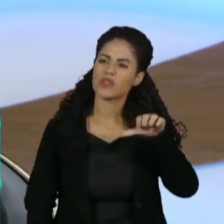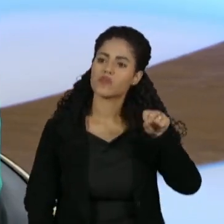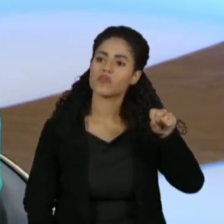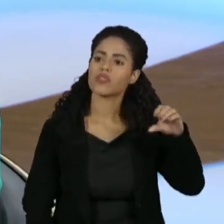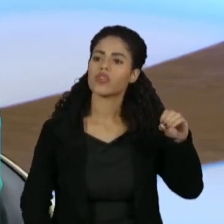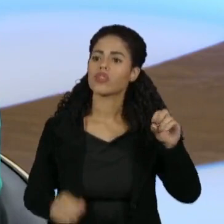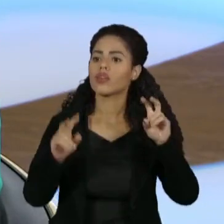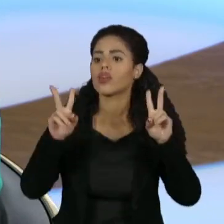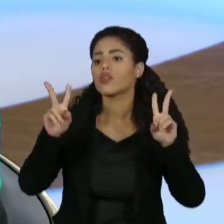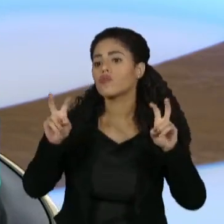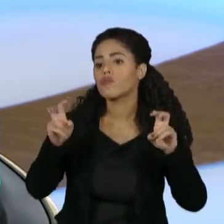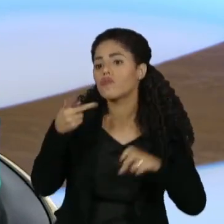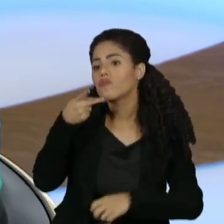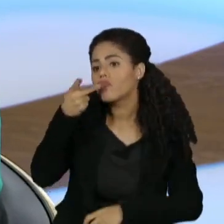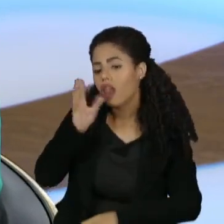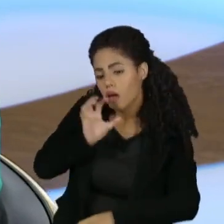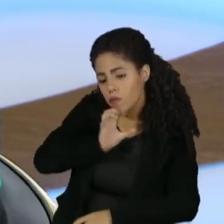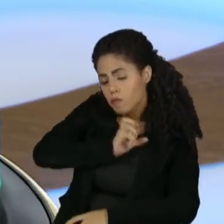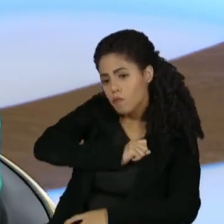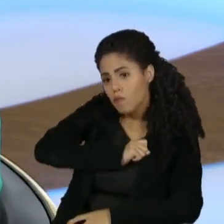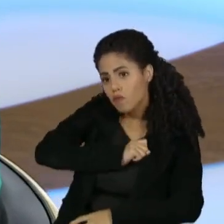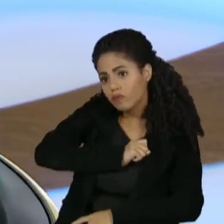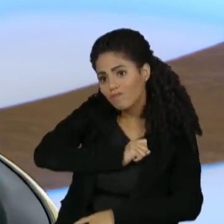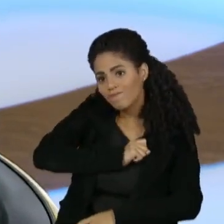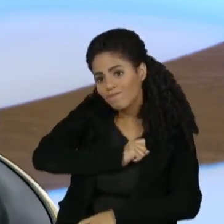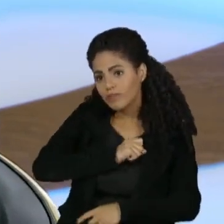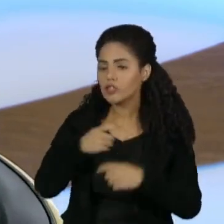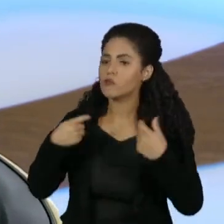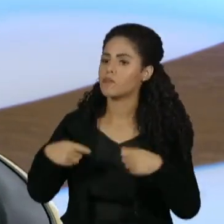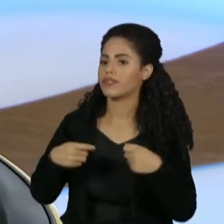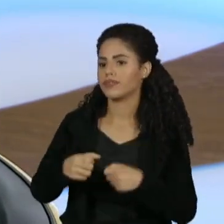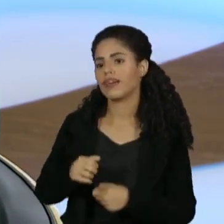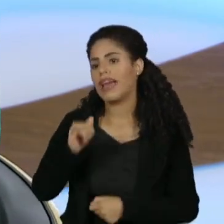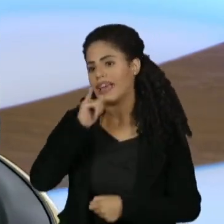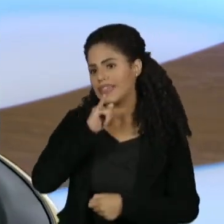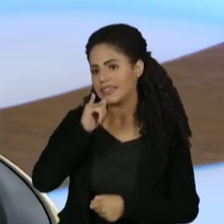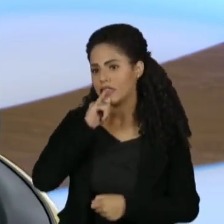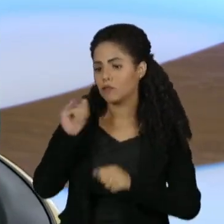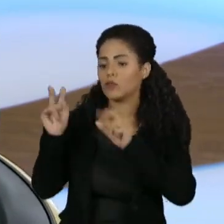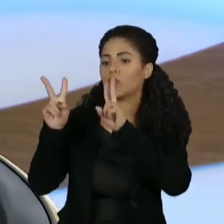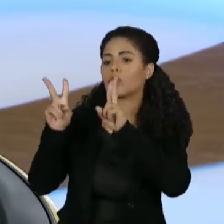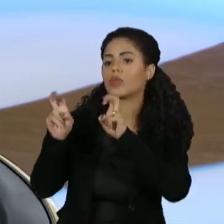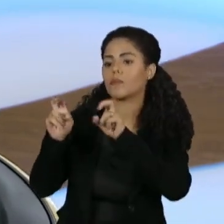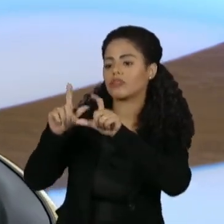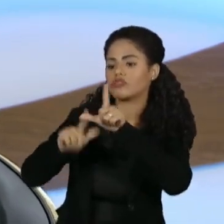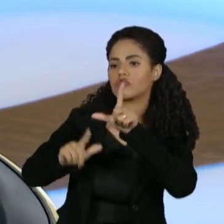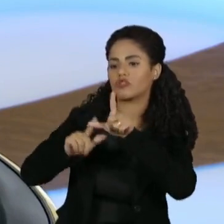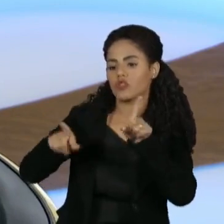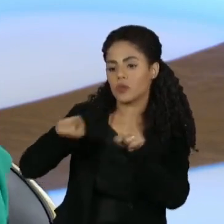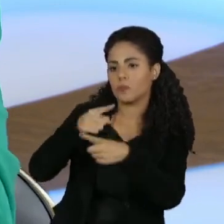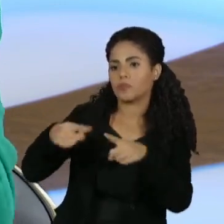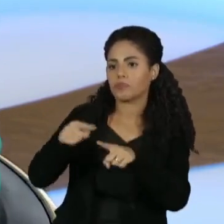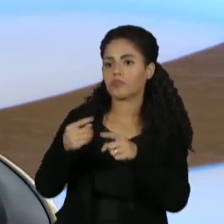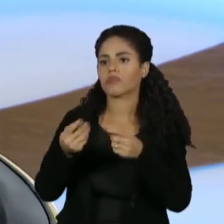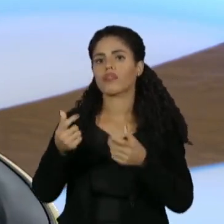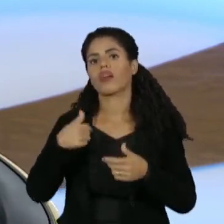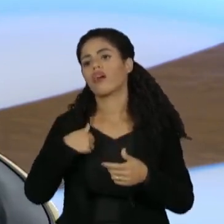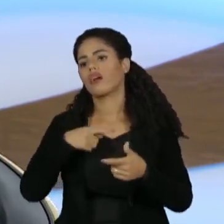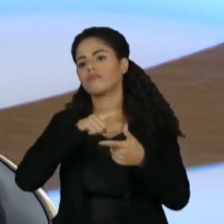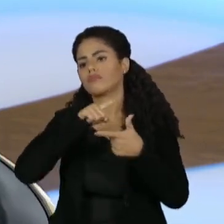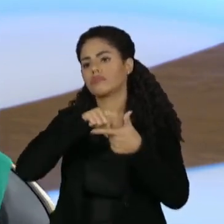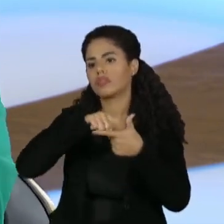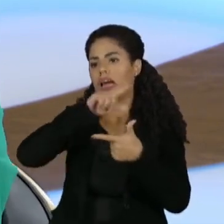amor, falar que a, por exemplo, os temas das músicas, eu quero me casar com você, eu